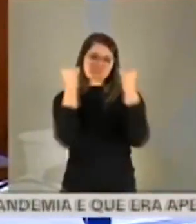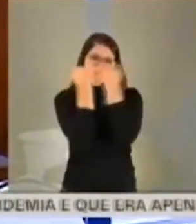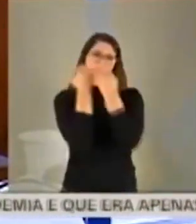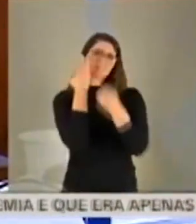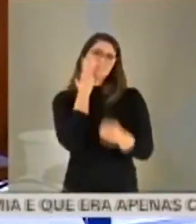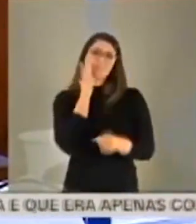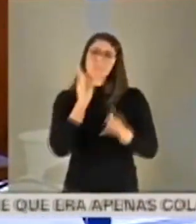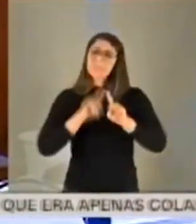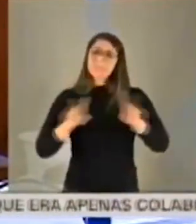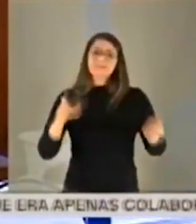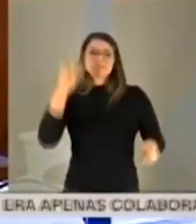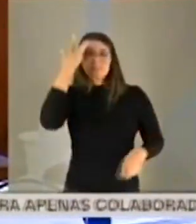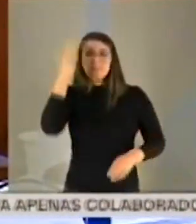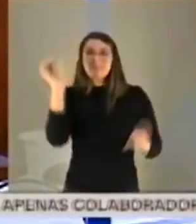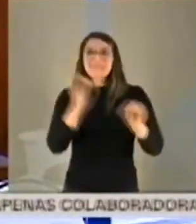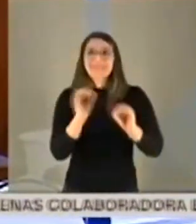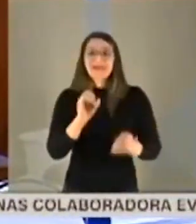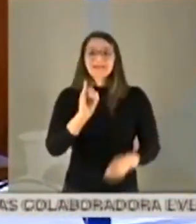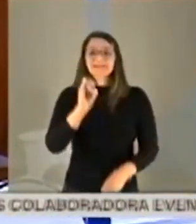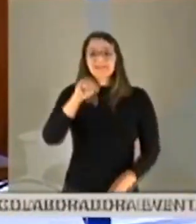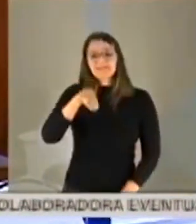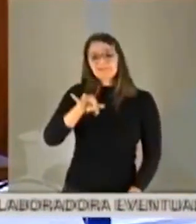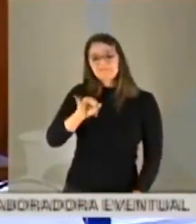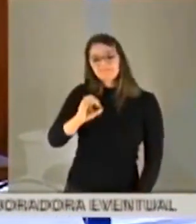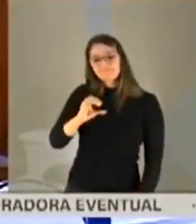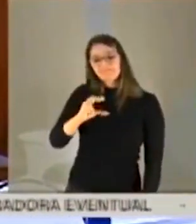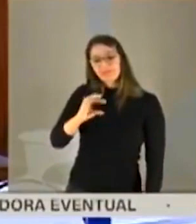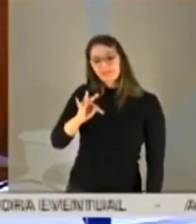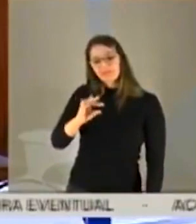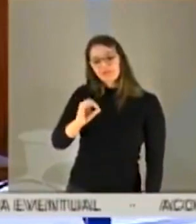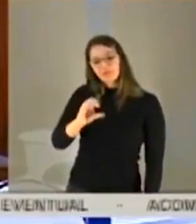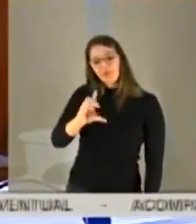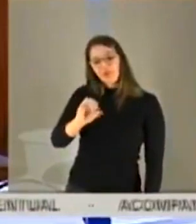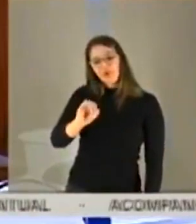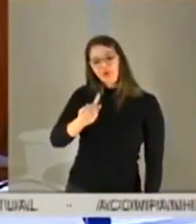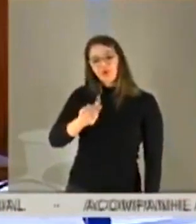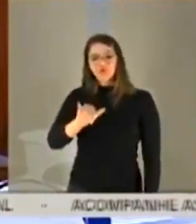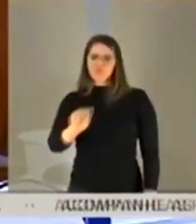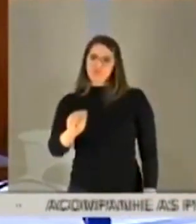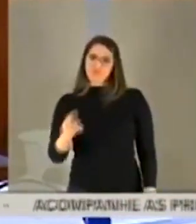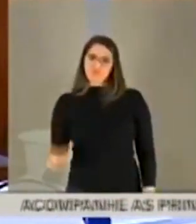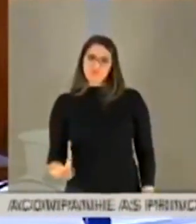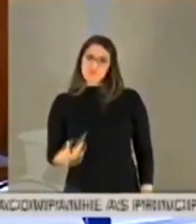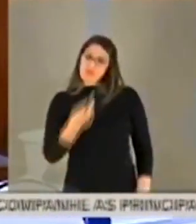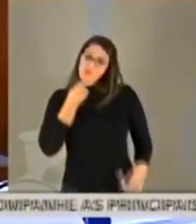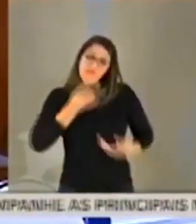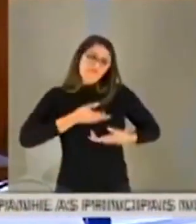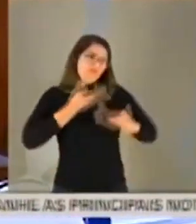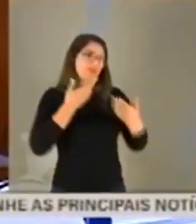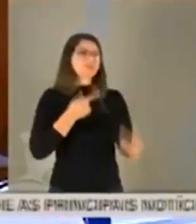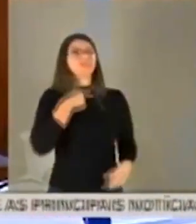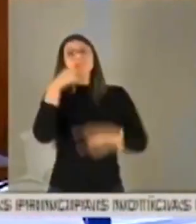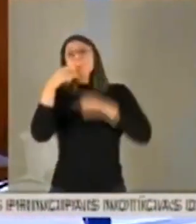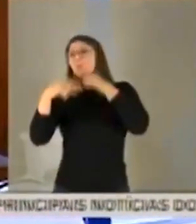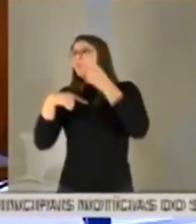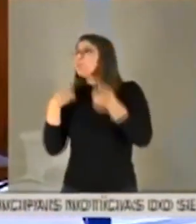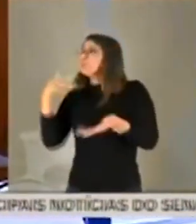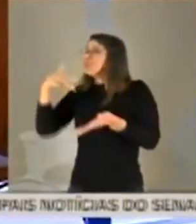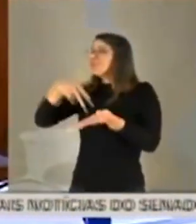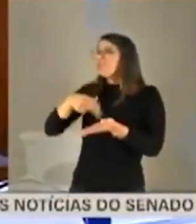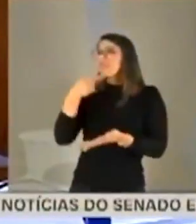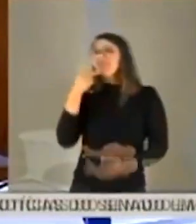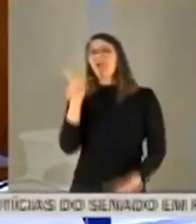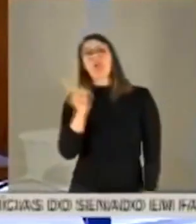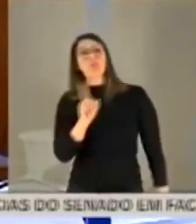tinha nada de conhecimento de infectologia. Já vi logo do começo. Eu não queria nem falar isso. Estava na dúvida se eu vinha questionar ou